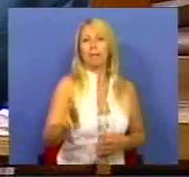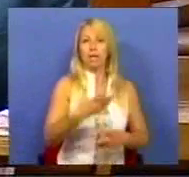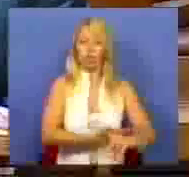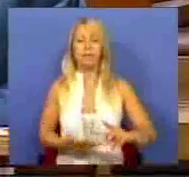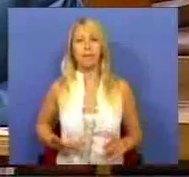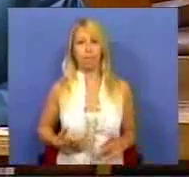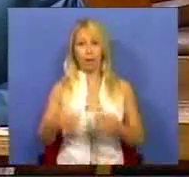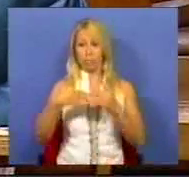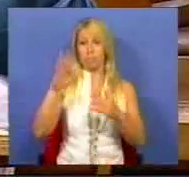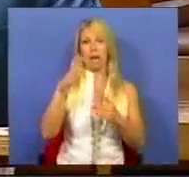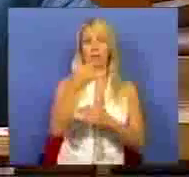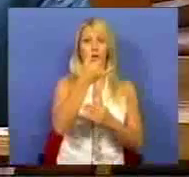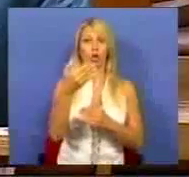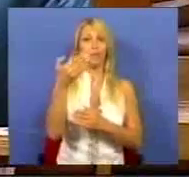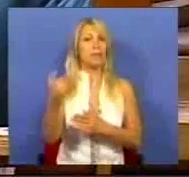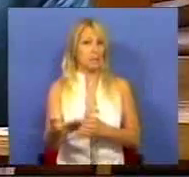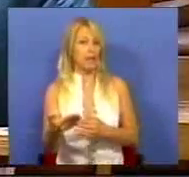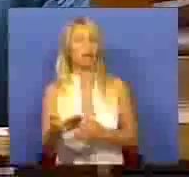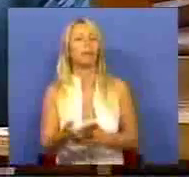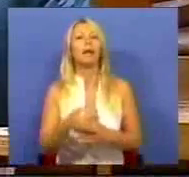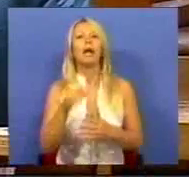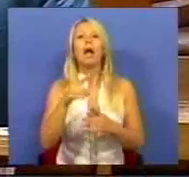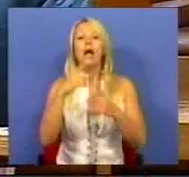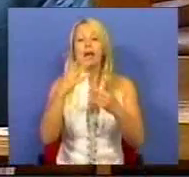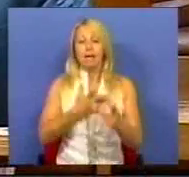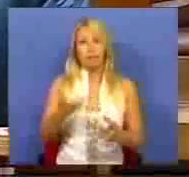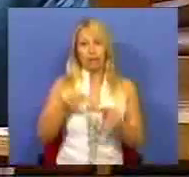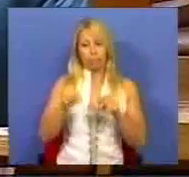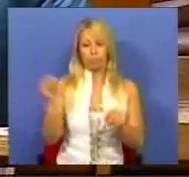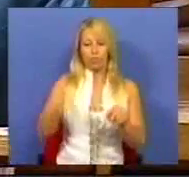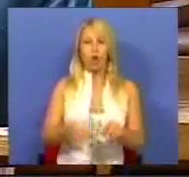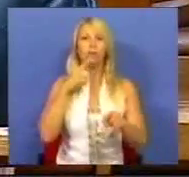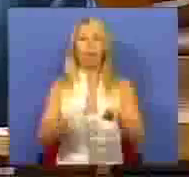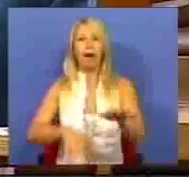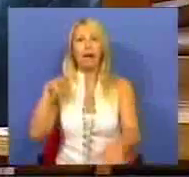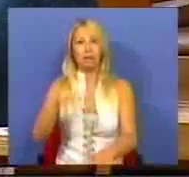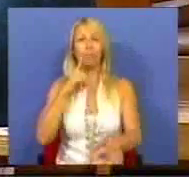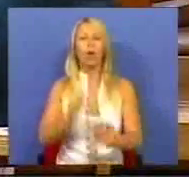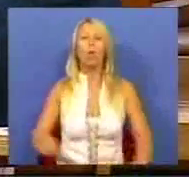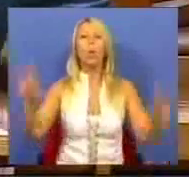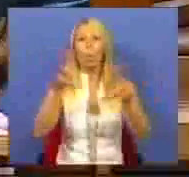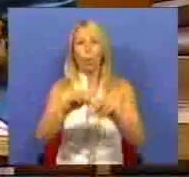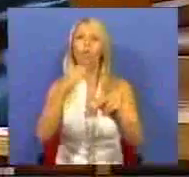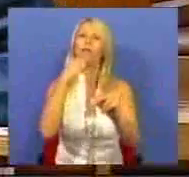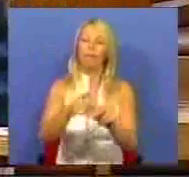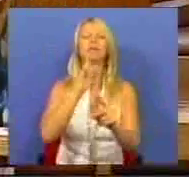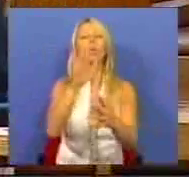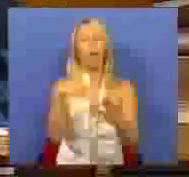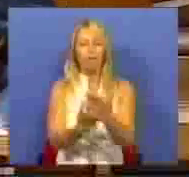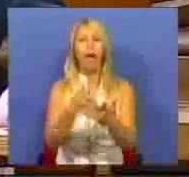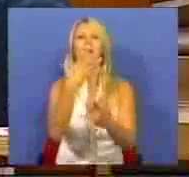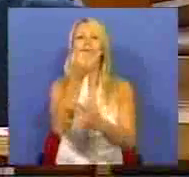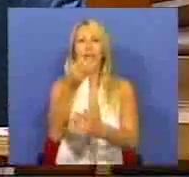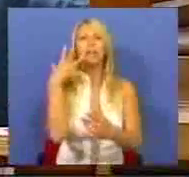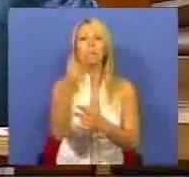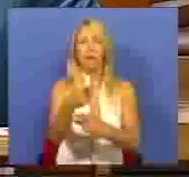à de 2007. Em janeiro chegou à Assembleia um novo orçamento que prometia um plano de qualificação e emprego para 20 mil trabalhadores.